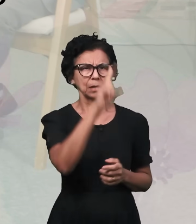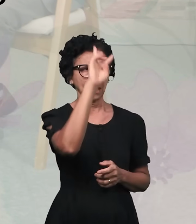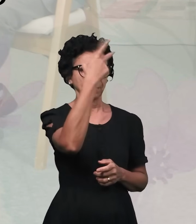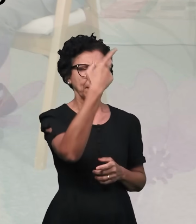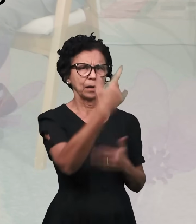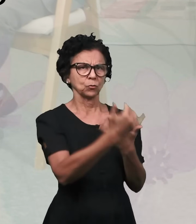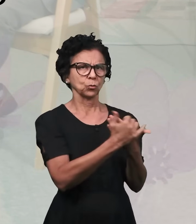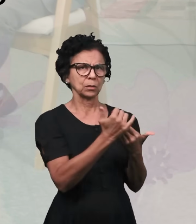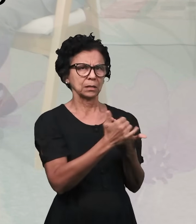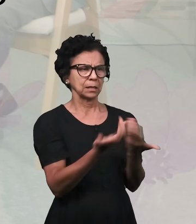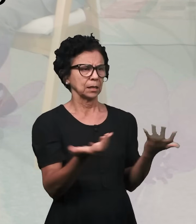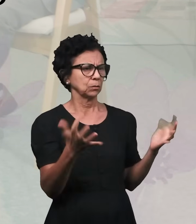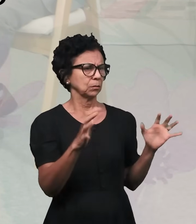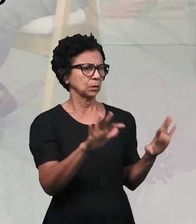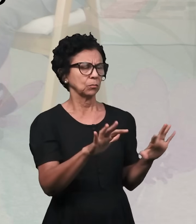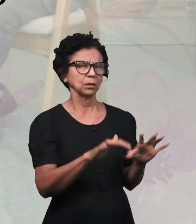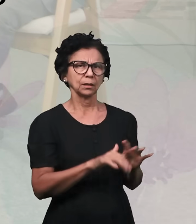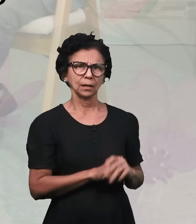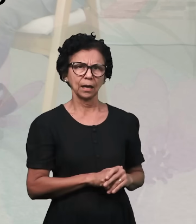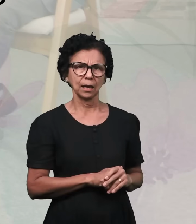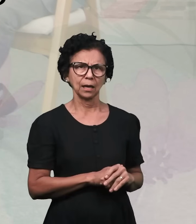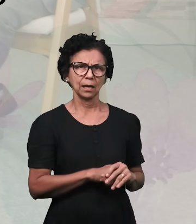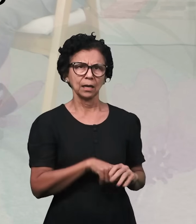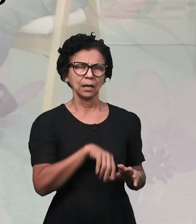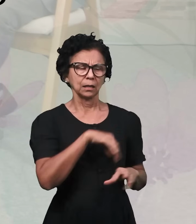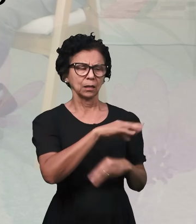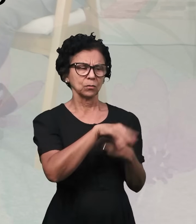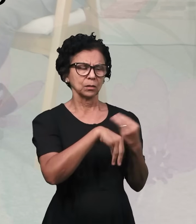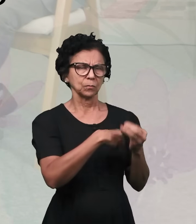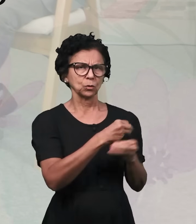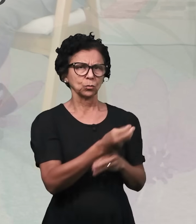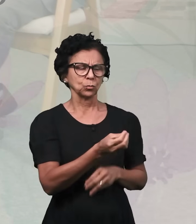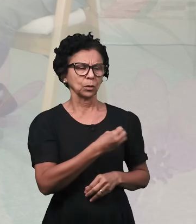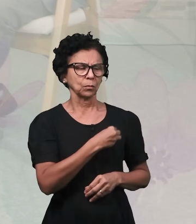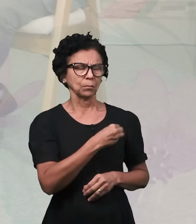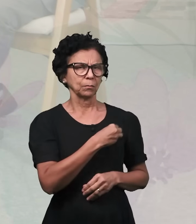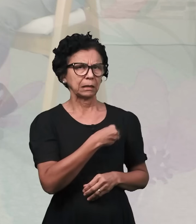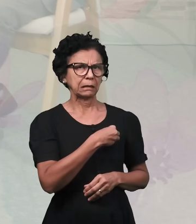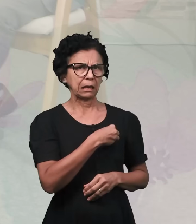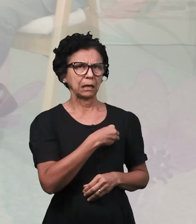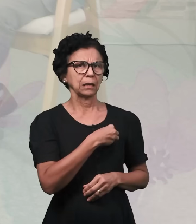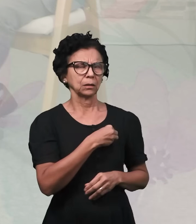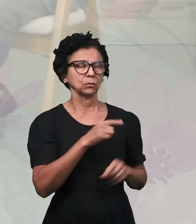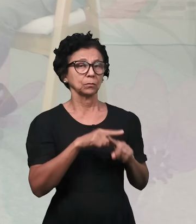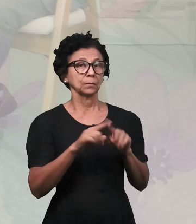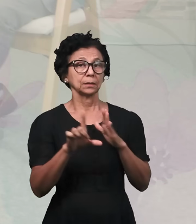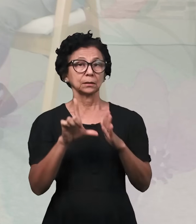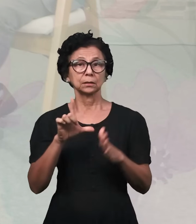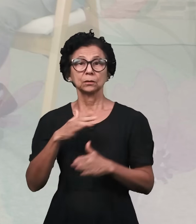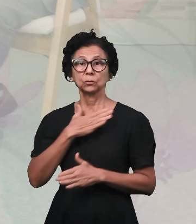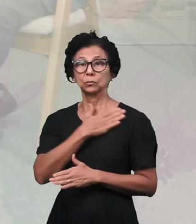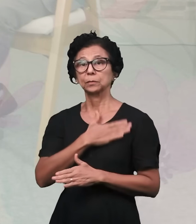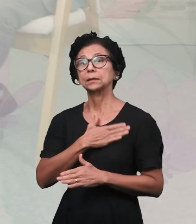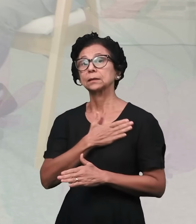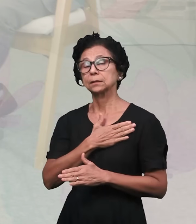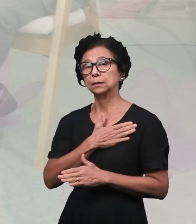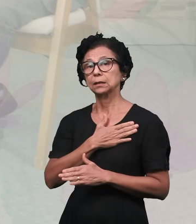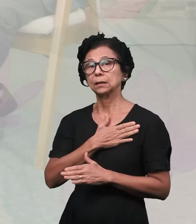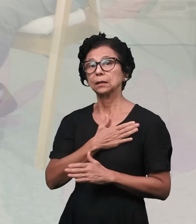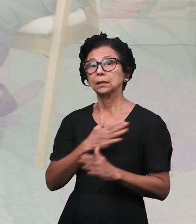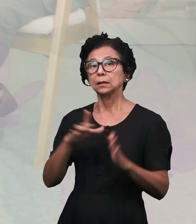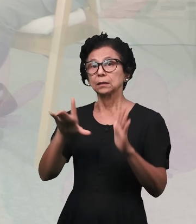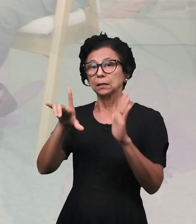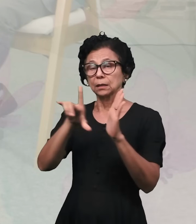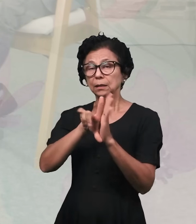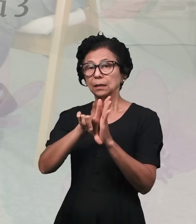dos pecadores, nem se assenta na roda dos escarnecedores. Antes tem o seu prazer na lei do Senhor, e na sua lei medita de